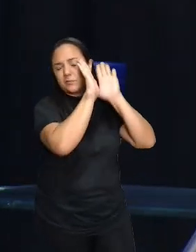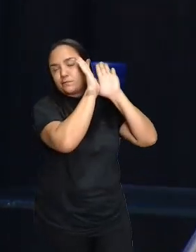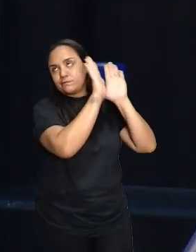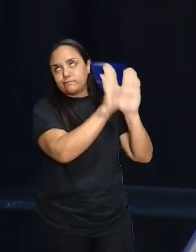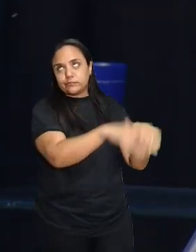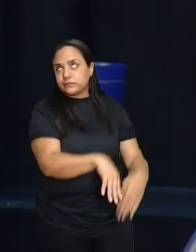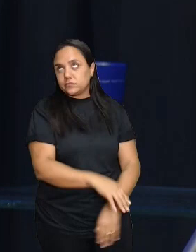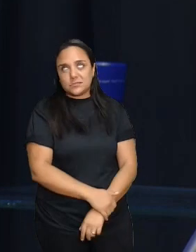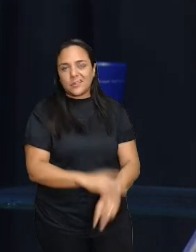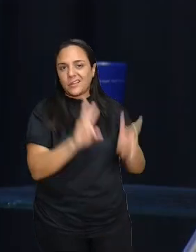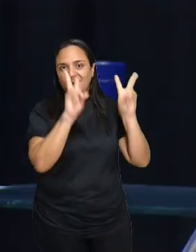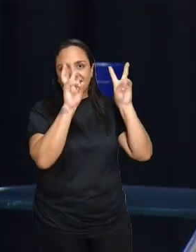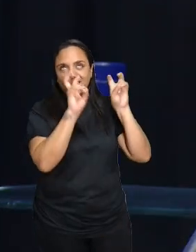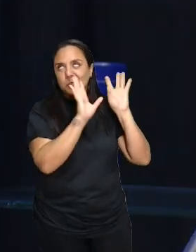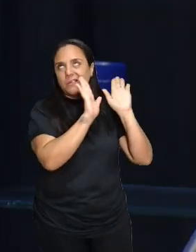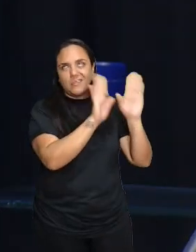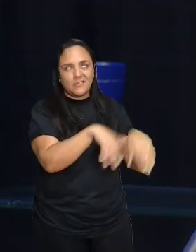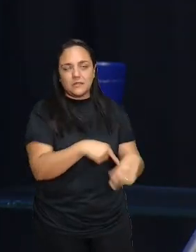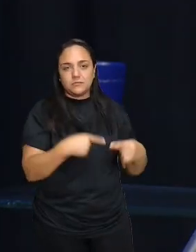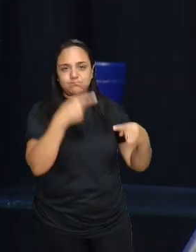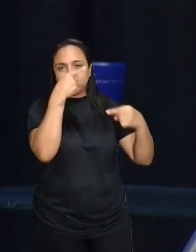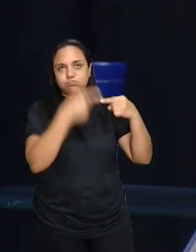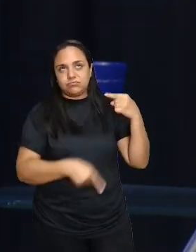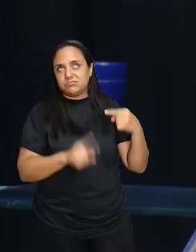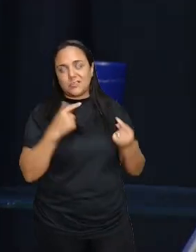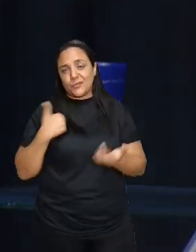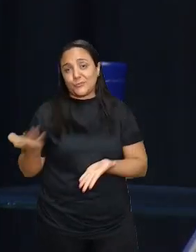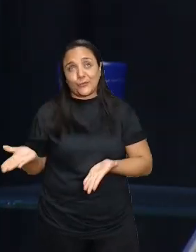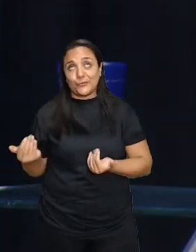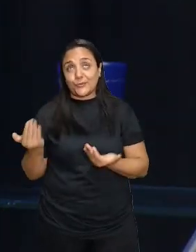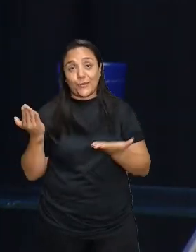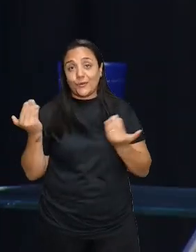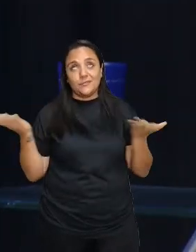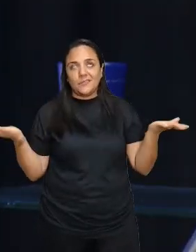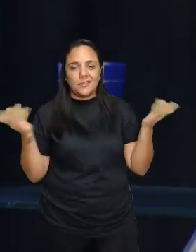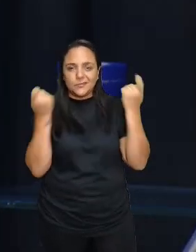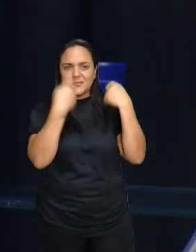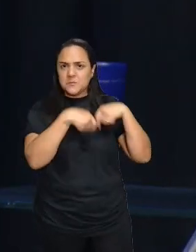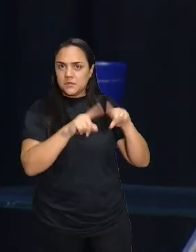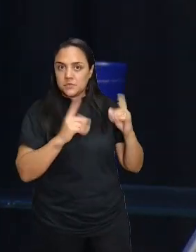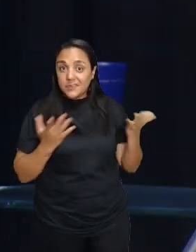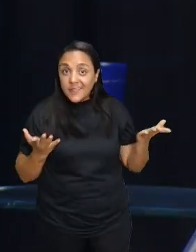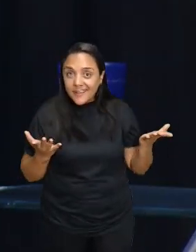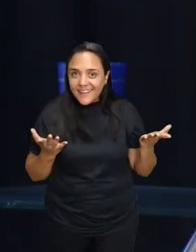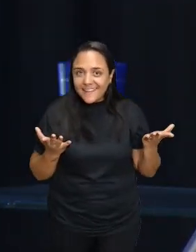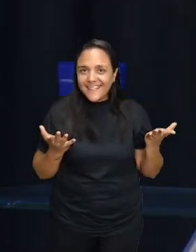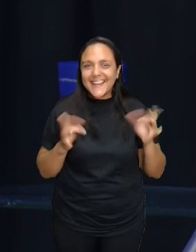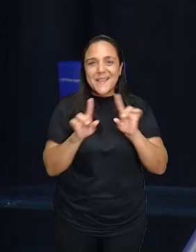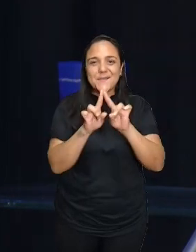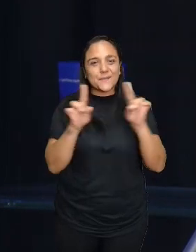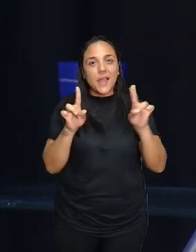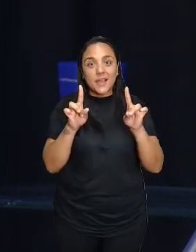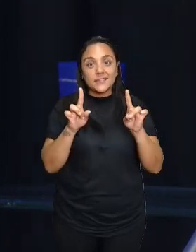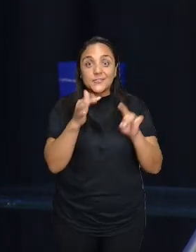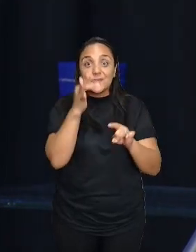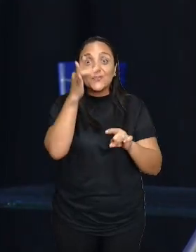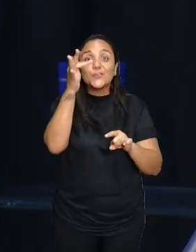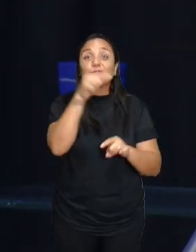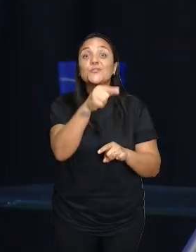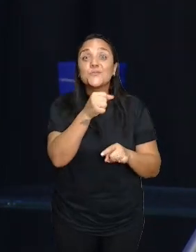assunto, não tem nada a ver comigo, eu sou jovem. Né? E esquece que a gente né, vai chegar lá, vai viver